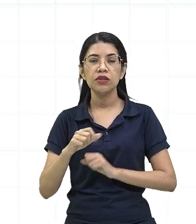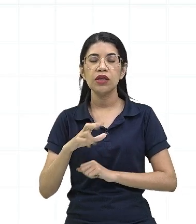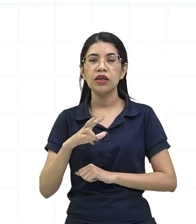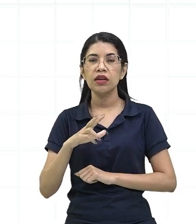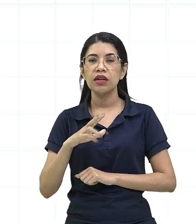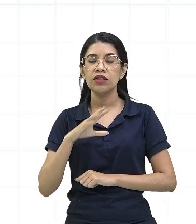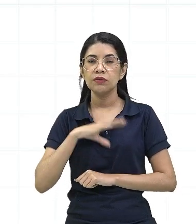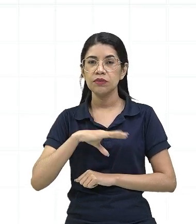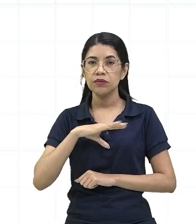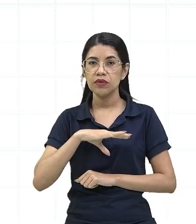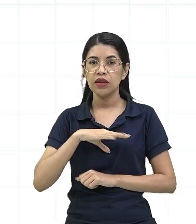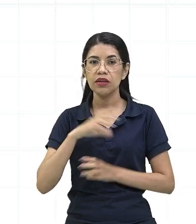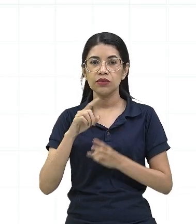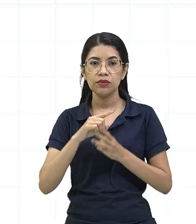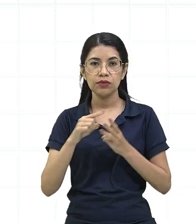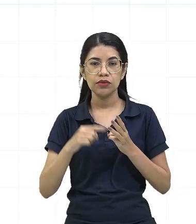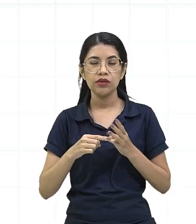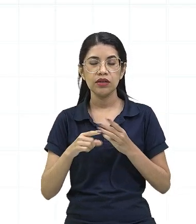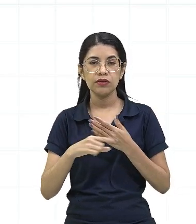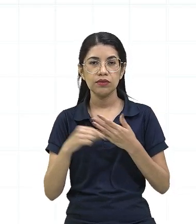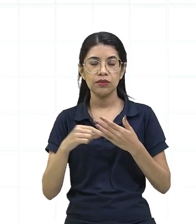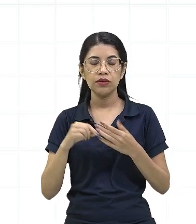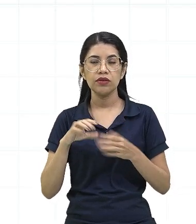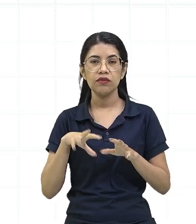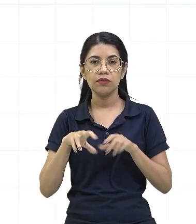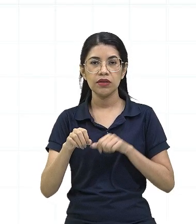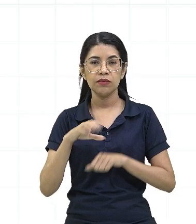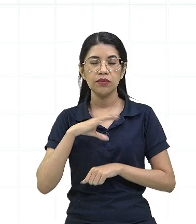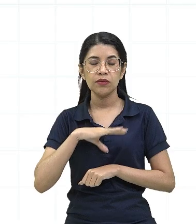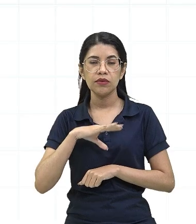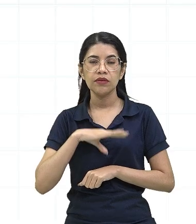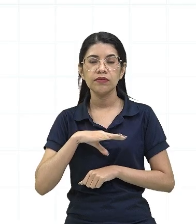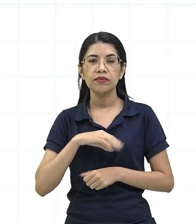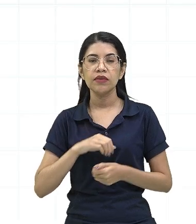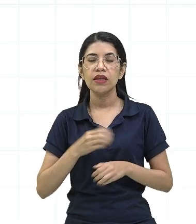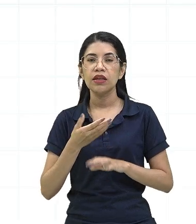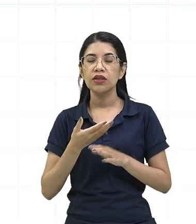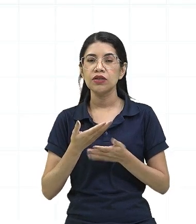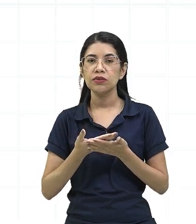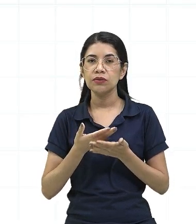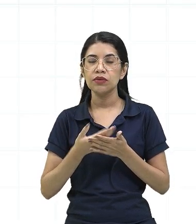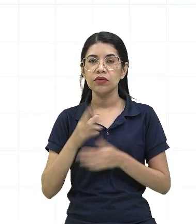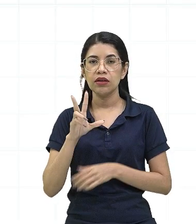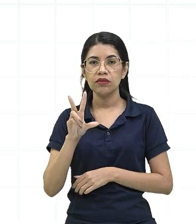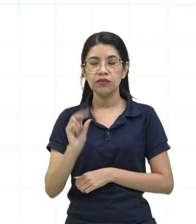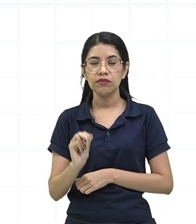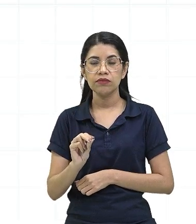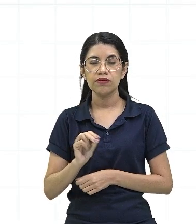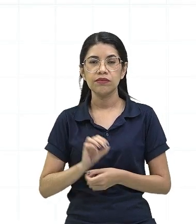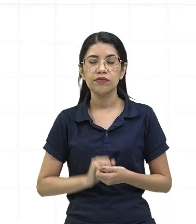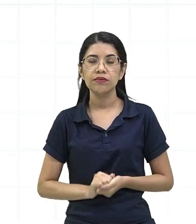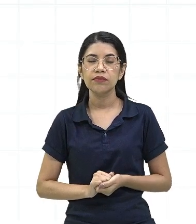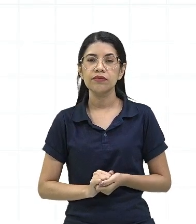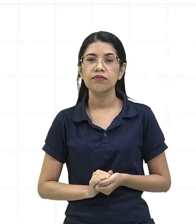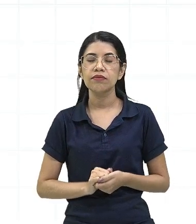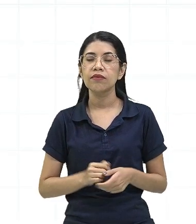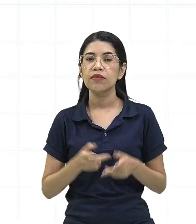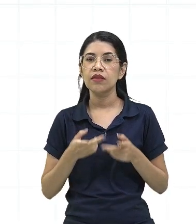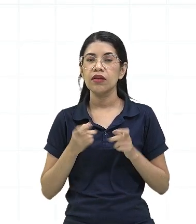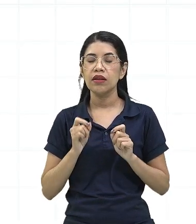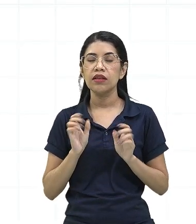os 3, e eles são estudantes da Universidade Federal do Amazonas. Então, observe que eu tenho aqui,